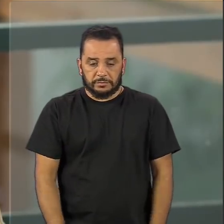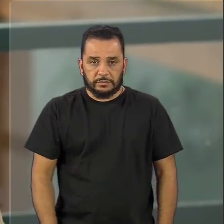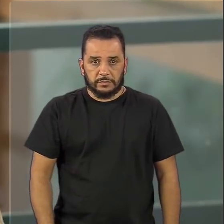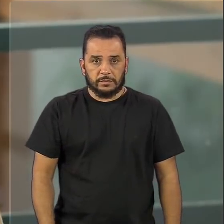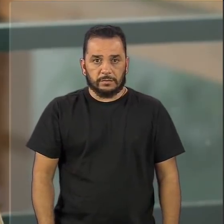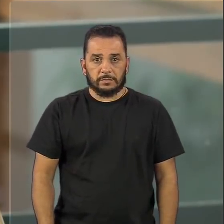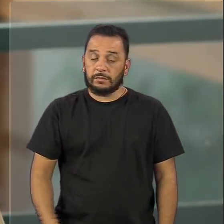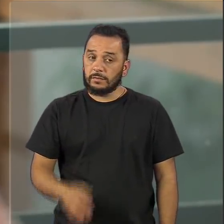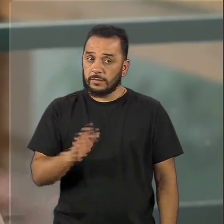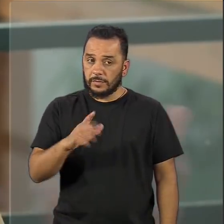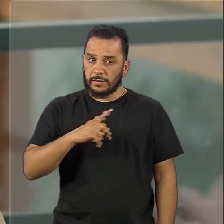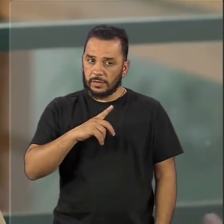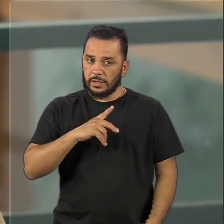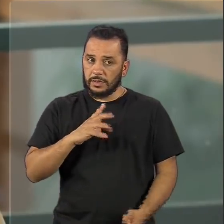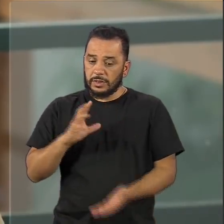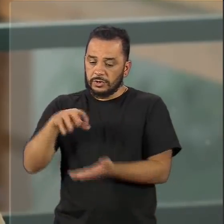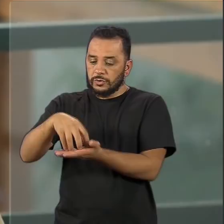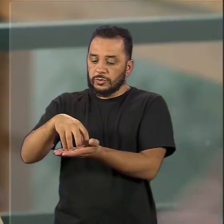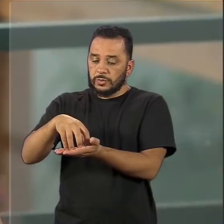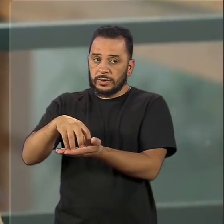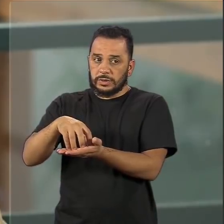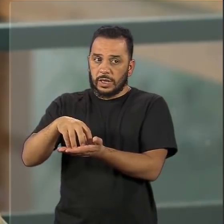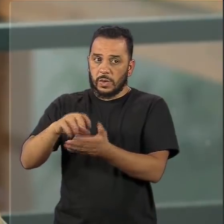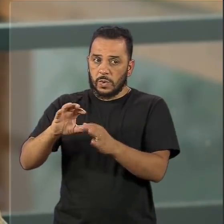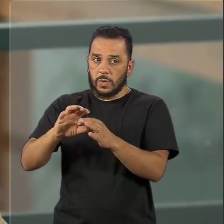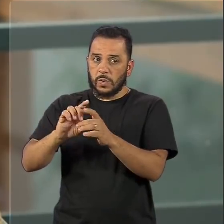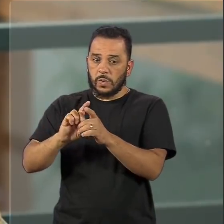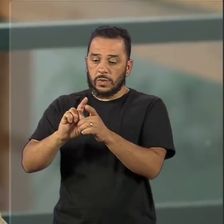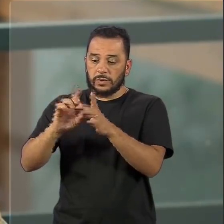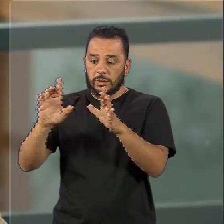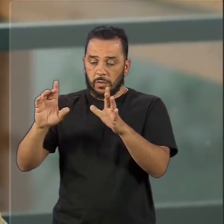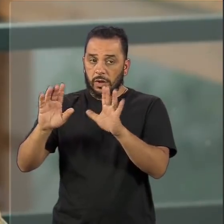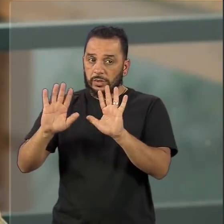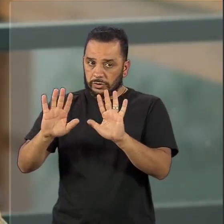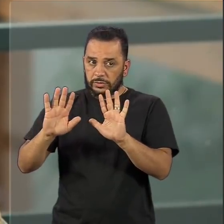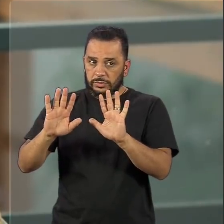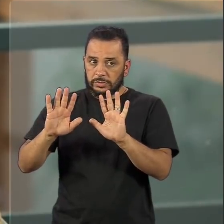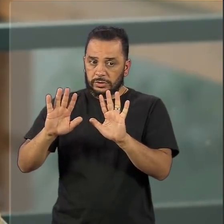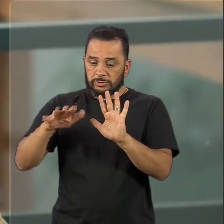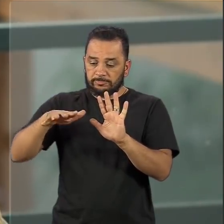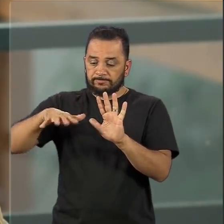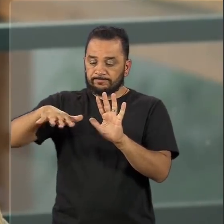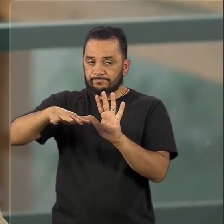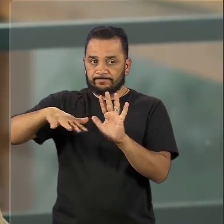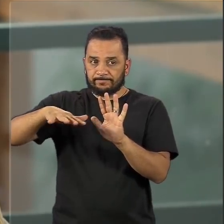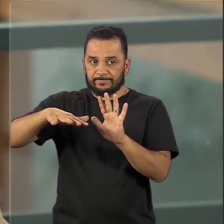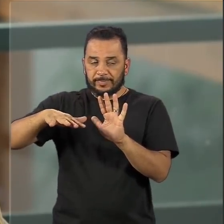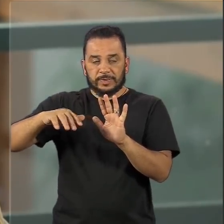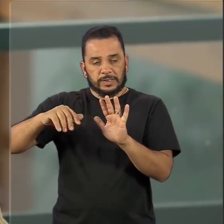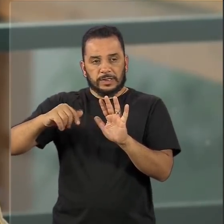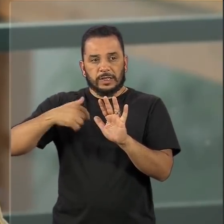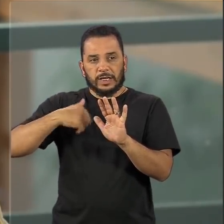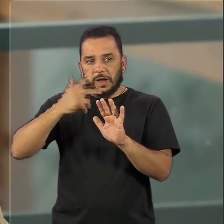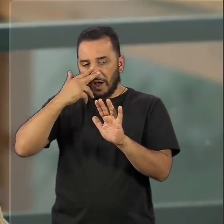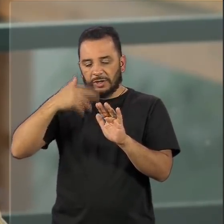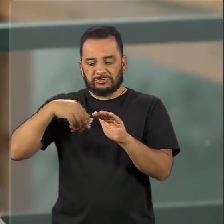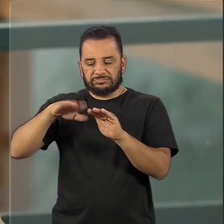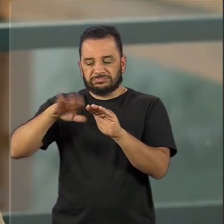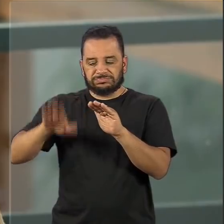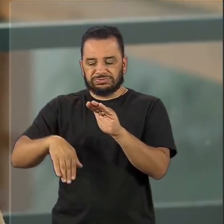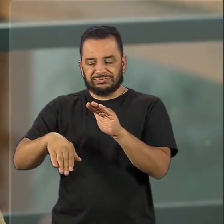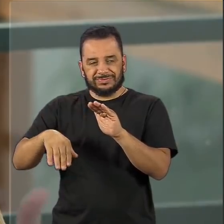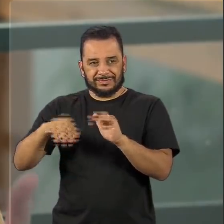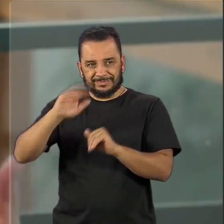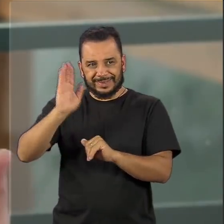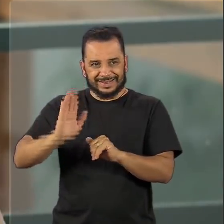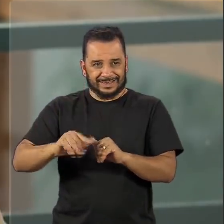Sob o ponto de vista das instituições democráticas, né, a situação é abaixo da crítica, eu diria, no Brasil. Né? Você